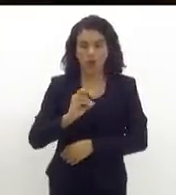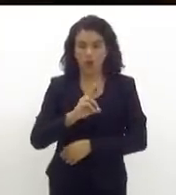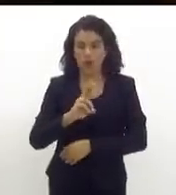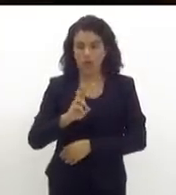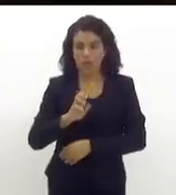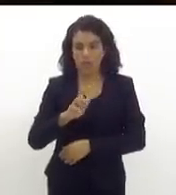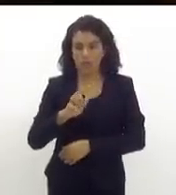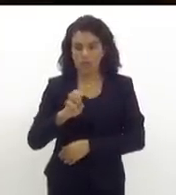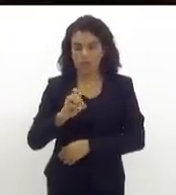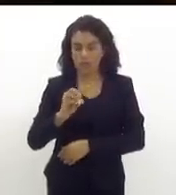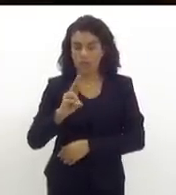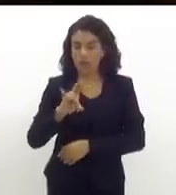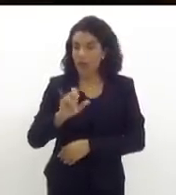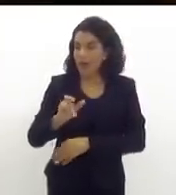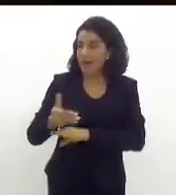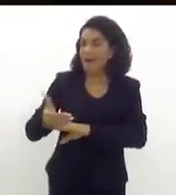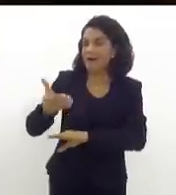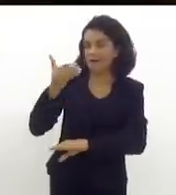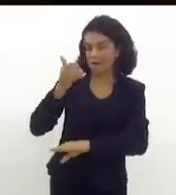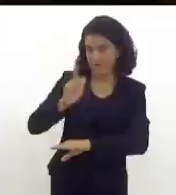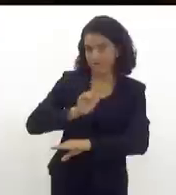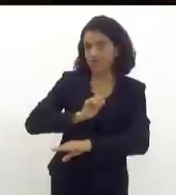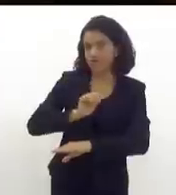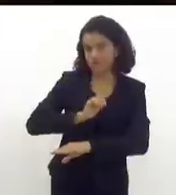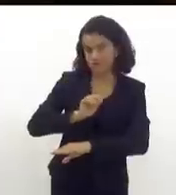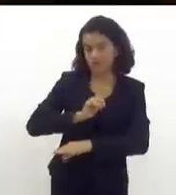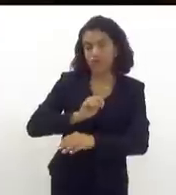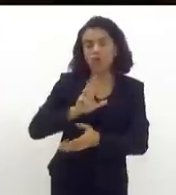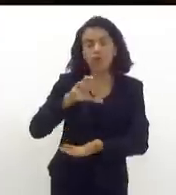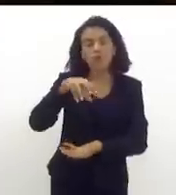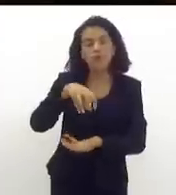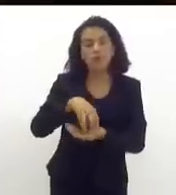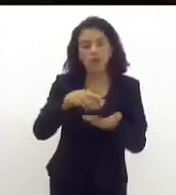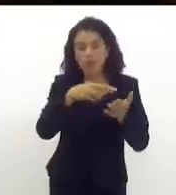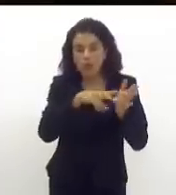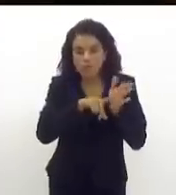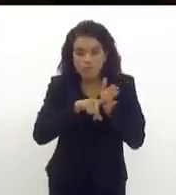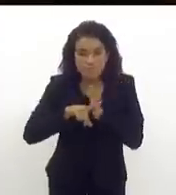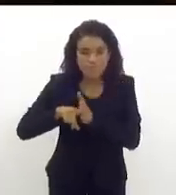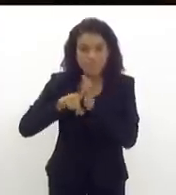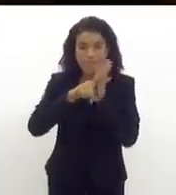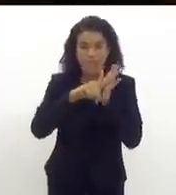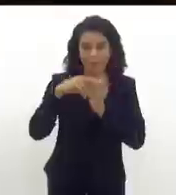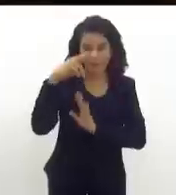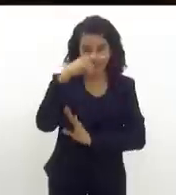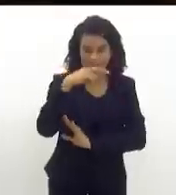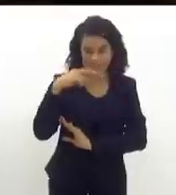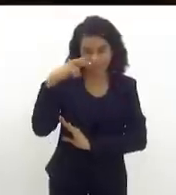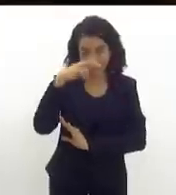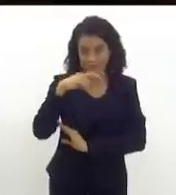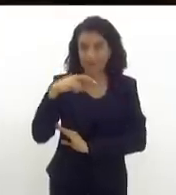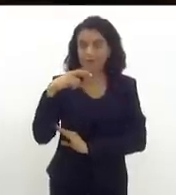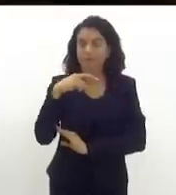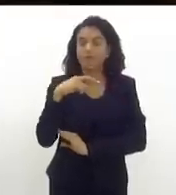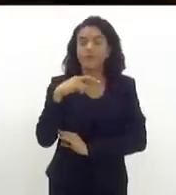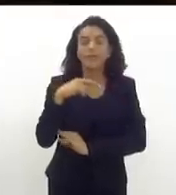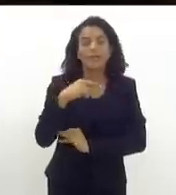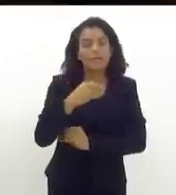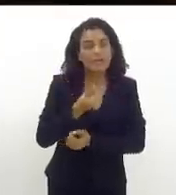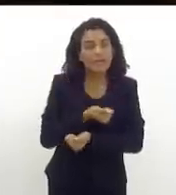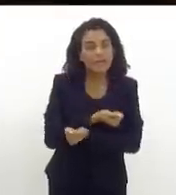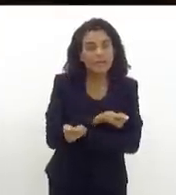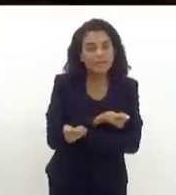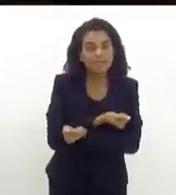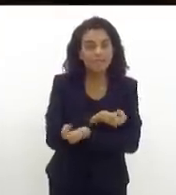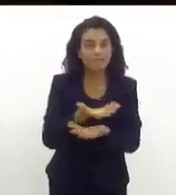tinha anteriormente corregedoria institucional na sociedade e que traga